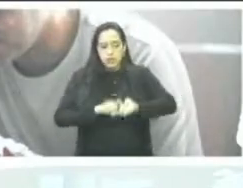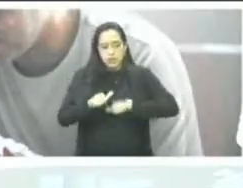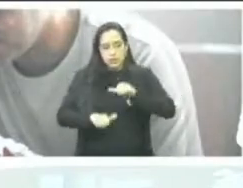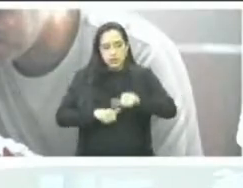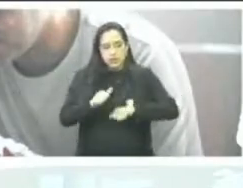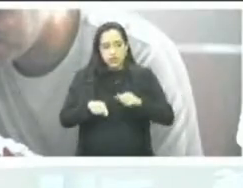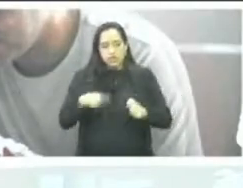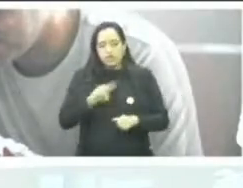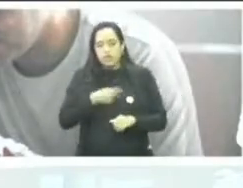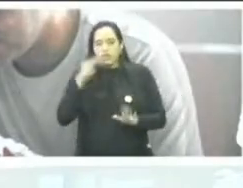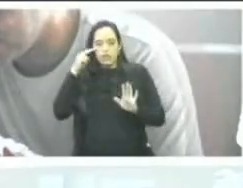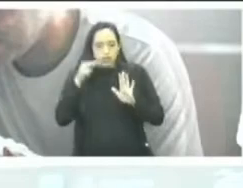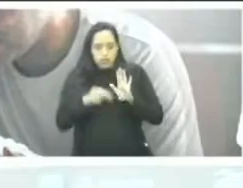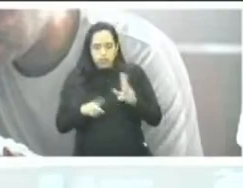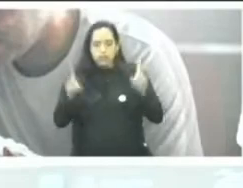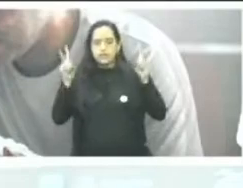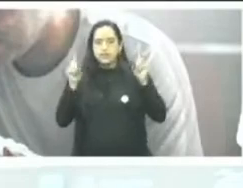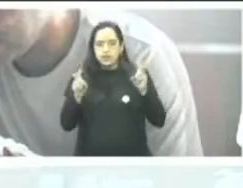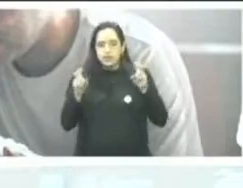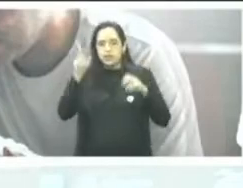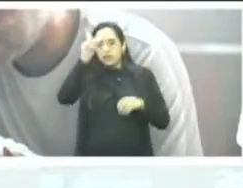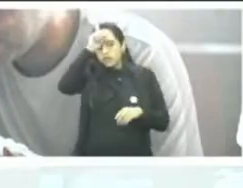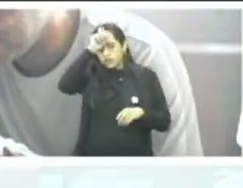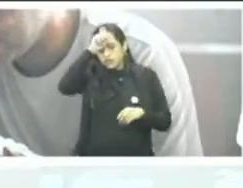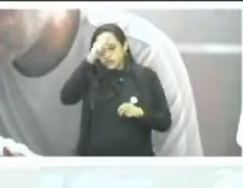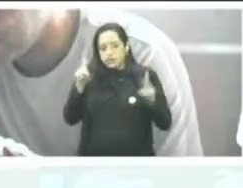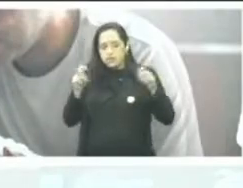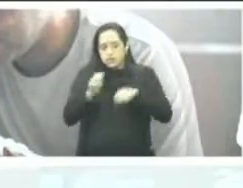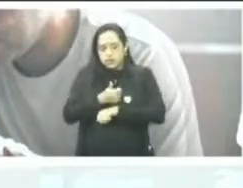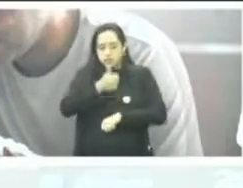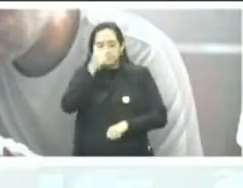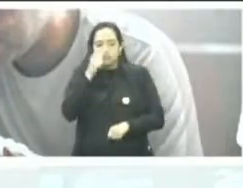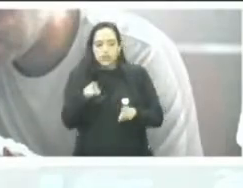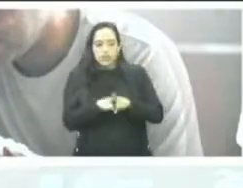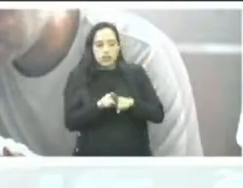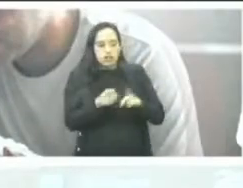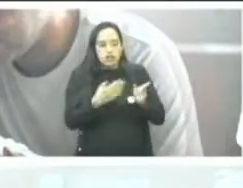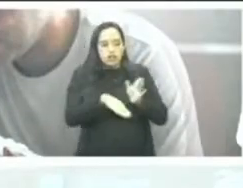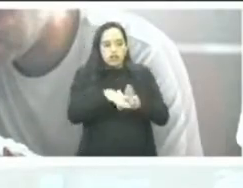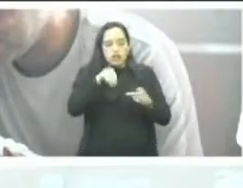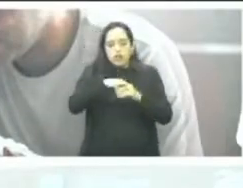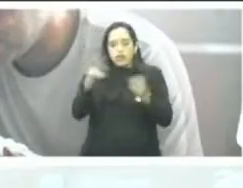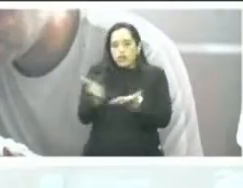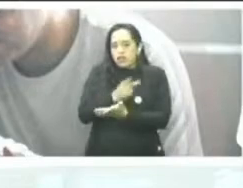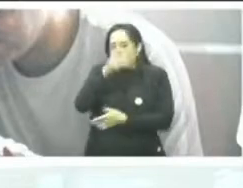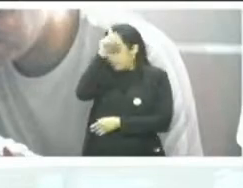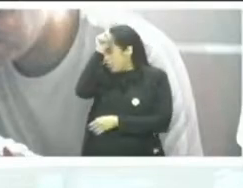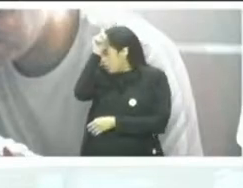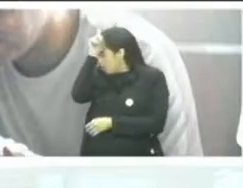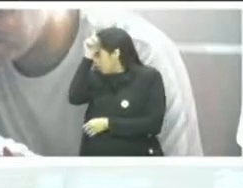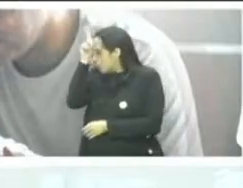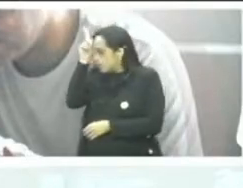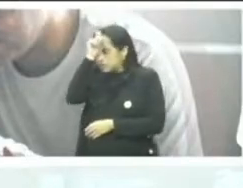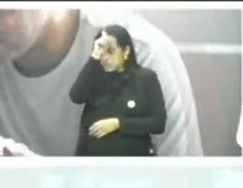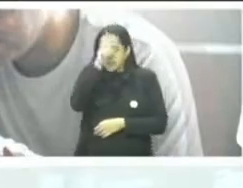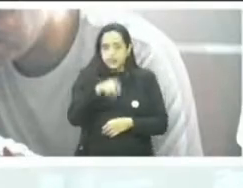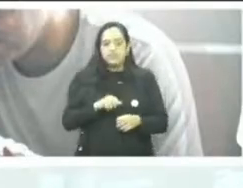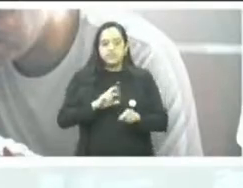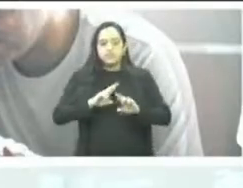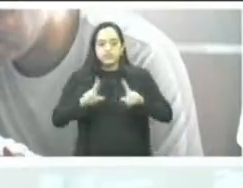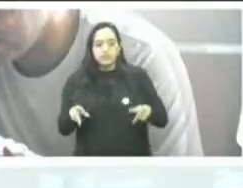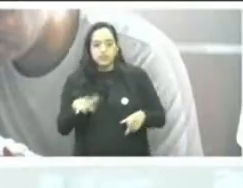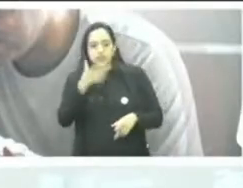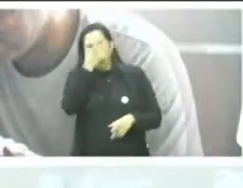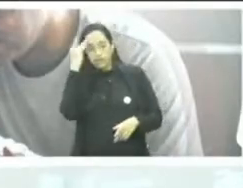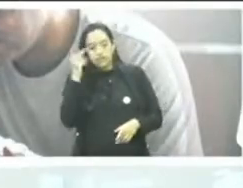nossa visão sobre o hospital, sobre os profissionais, sobre tudo ali dentro. Muito pelo contrário do que dizem, as pessoas lá